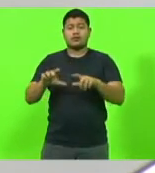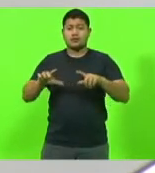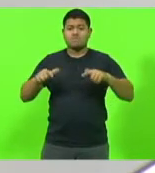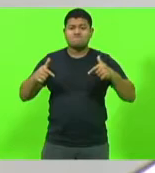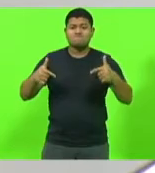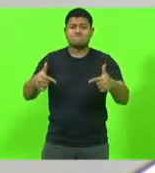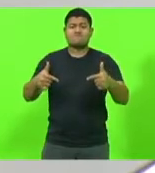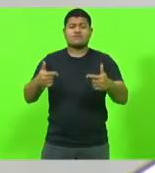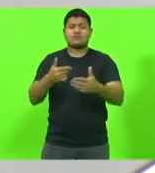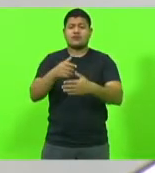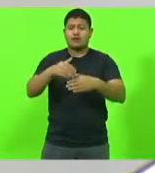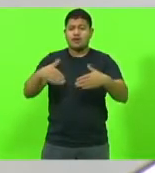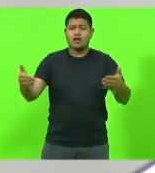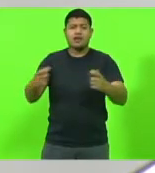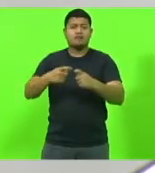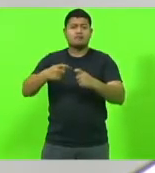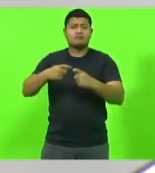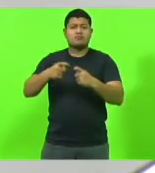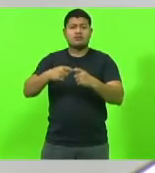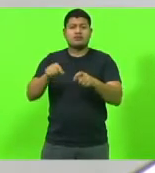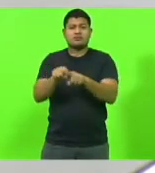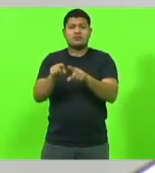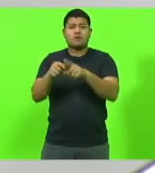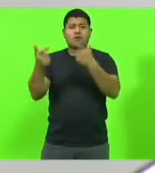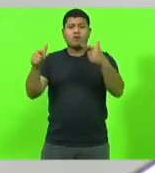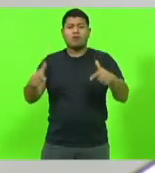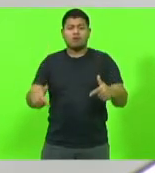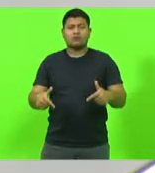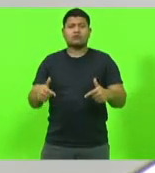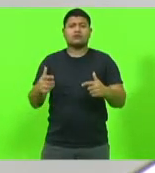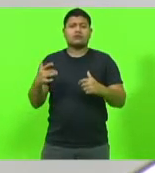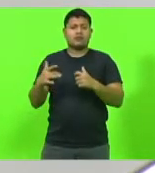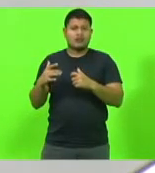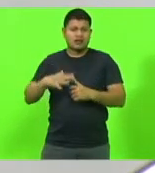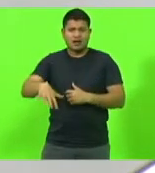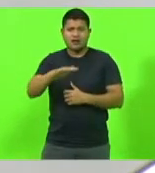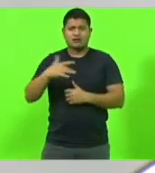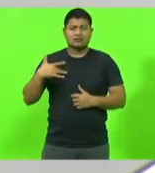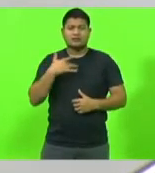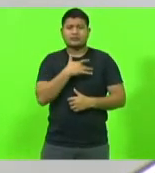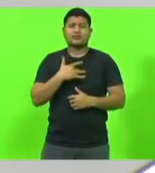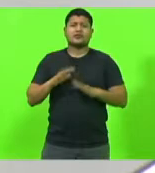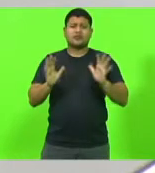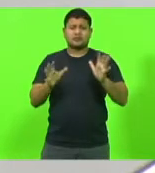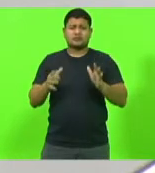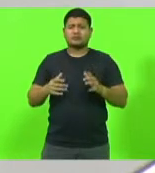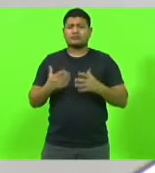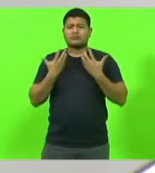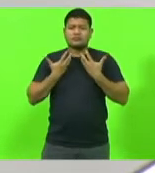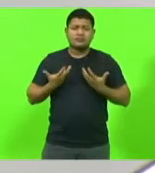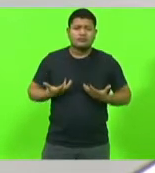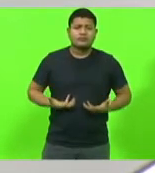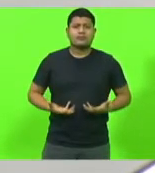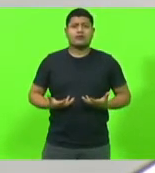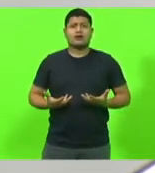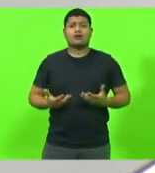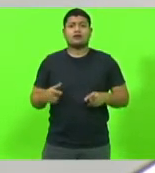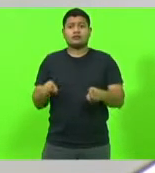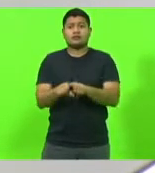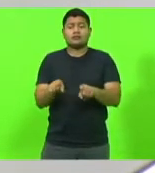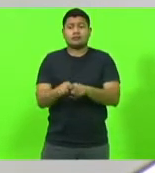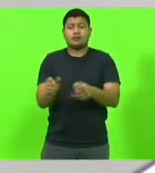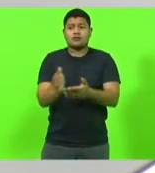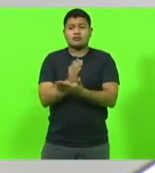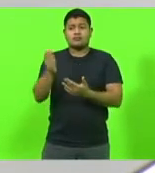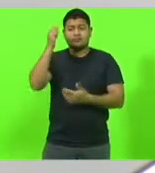exauridos, sob um cansaço físico e mental enorme, alguns com o peso de ter levado o vírus para casa